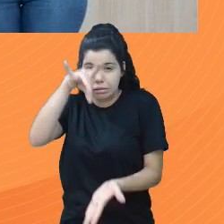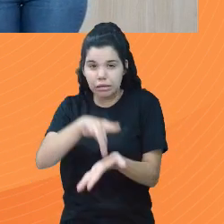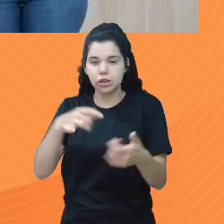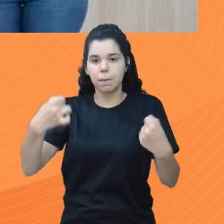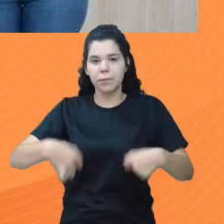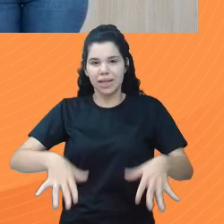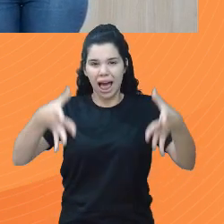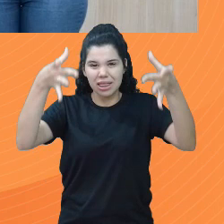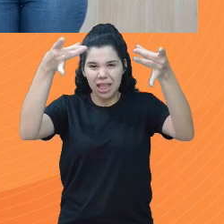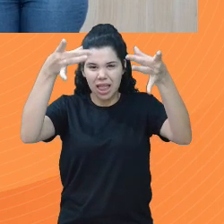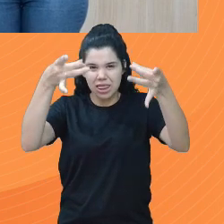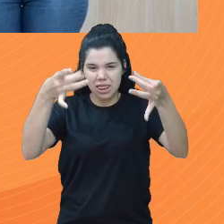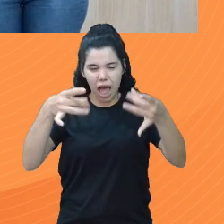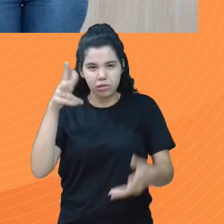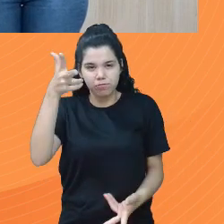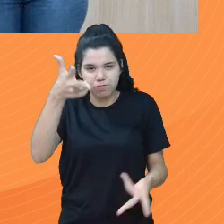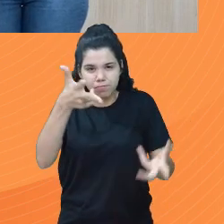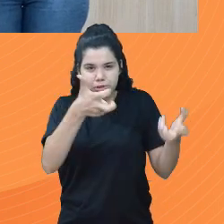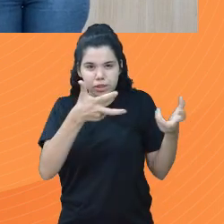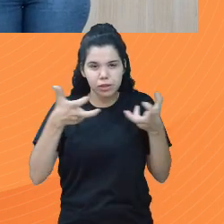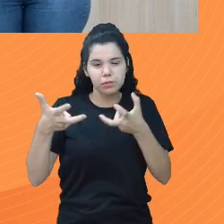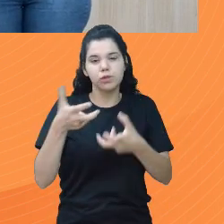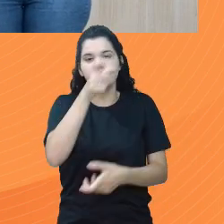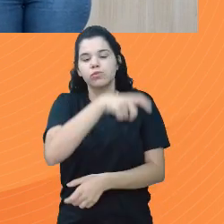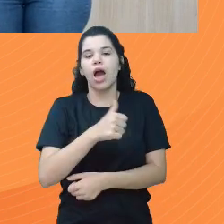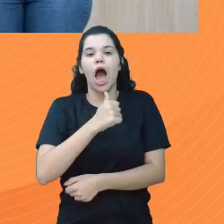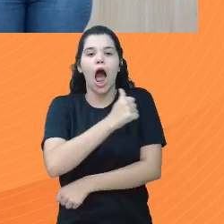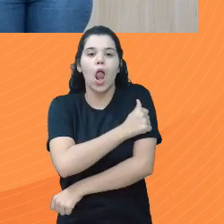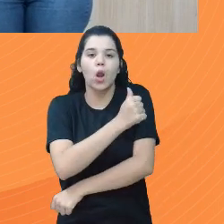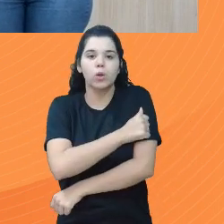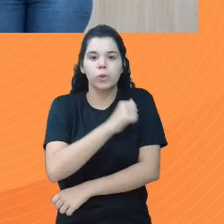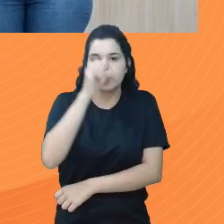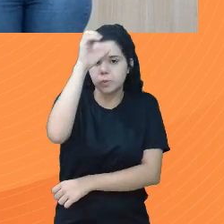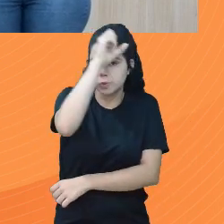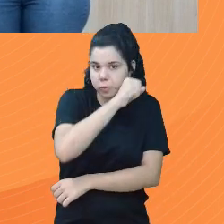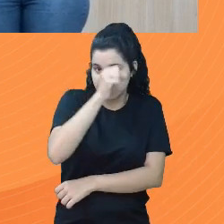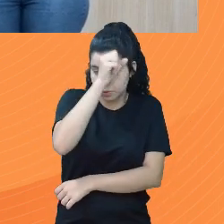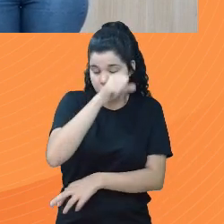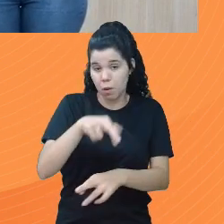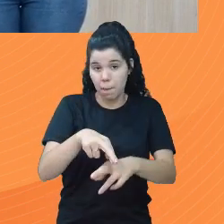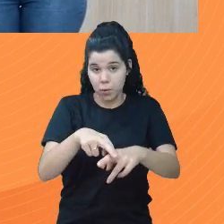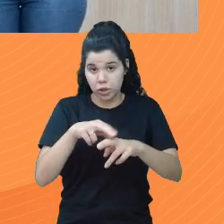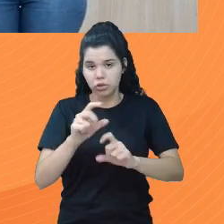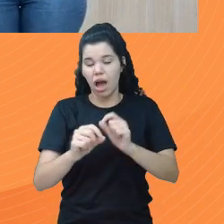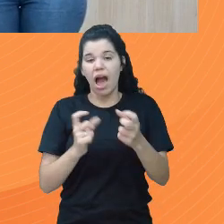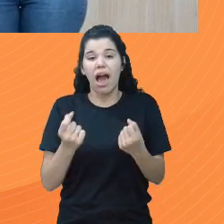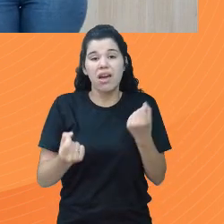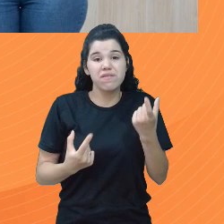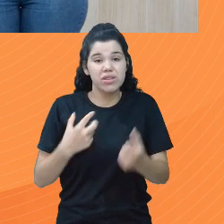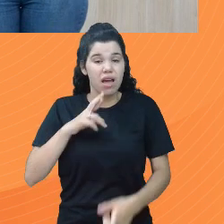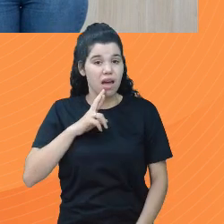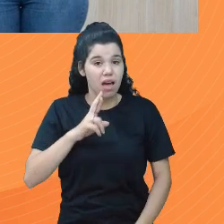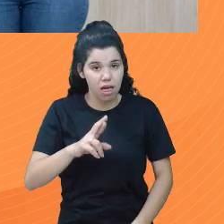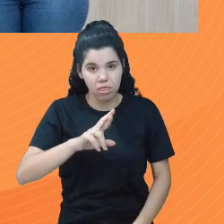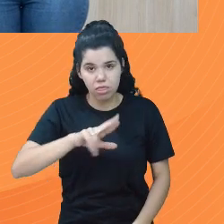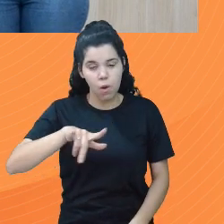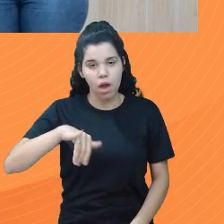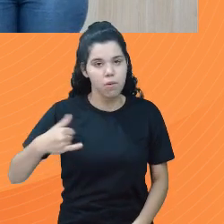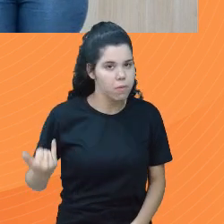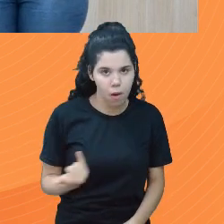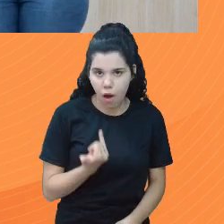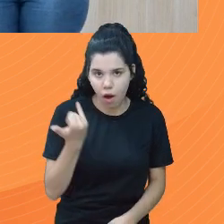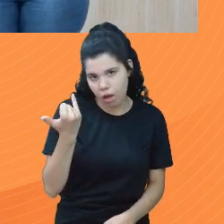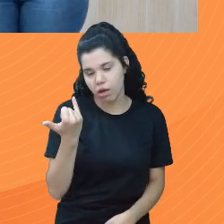prestar muita atenção na aprendizagem. Talvez os resultados não sejam o mais importante, o que a